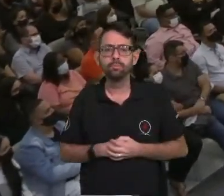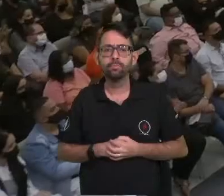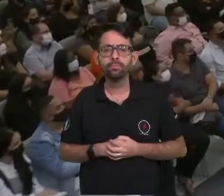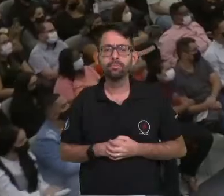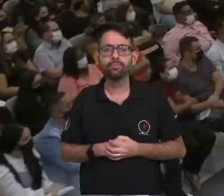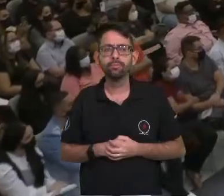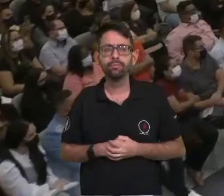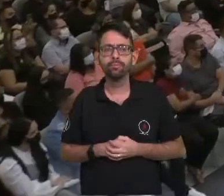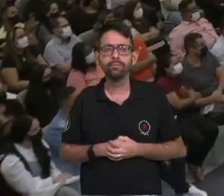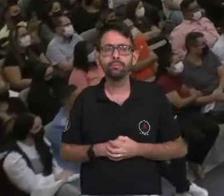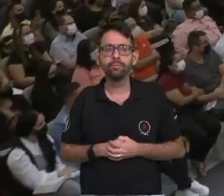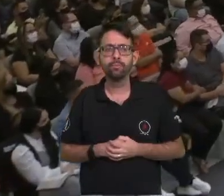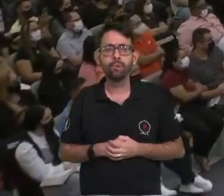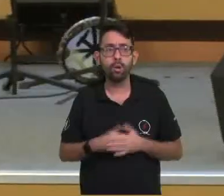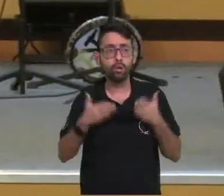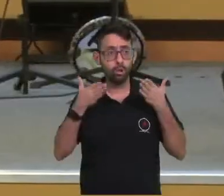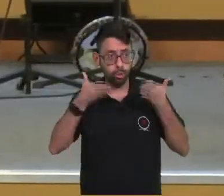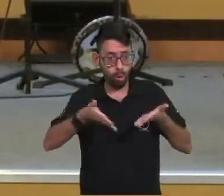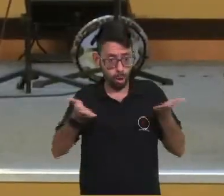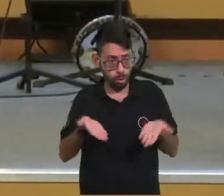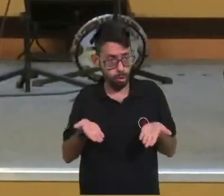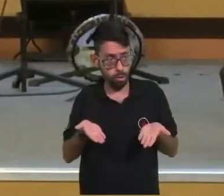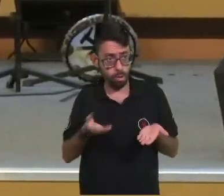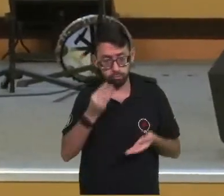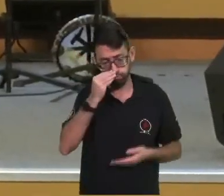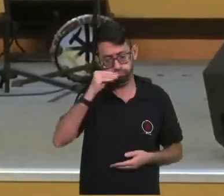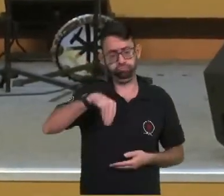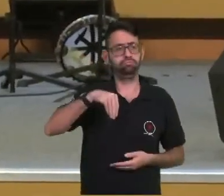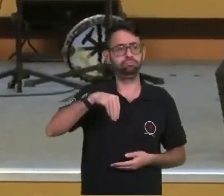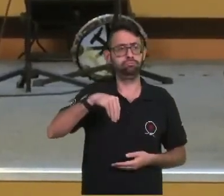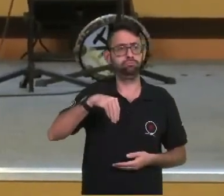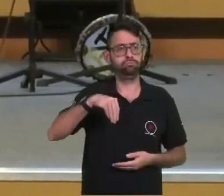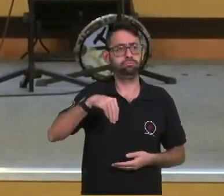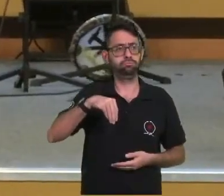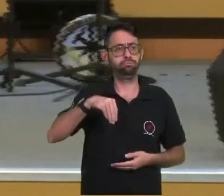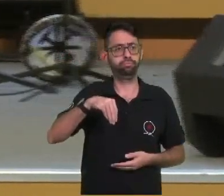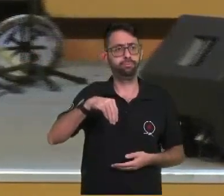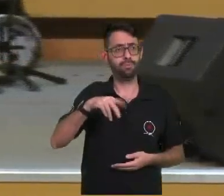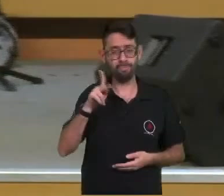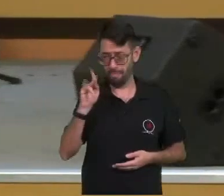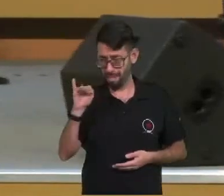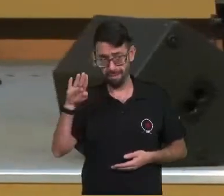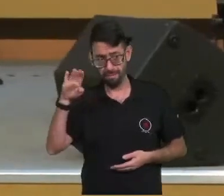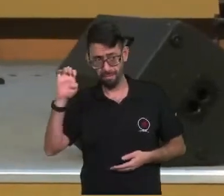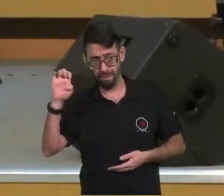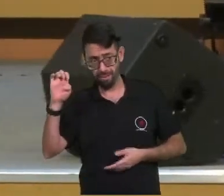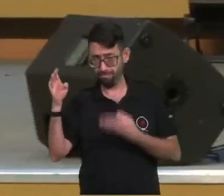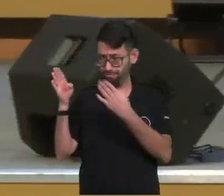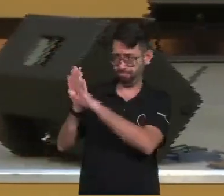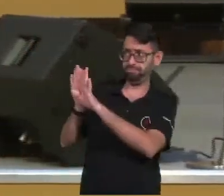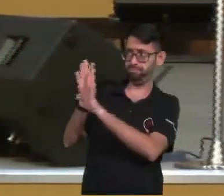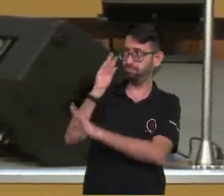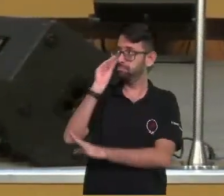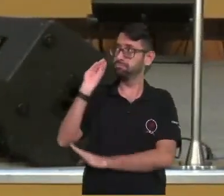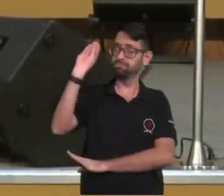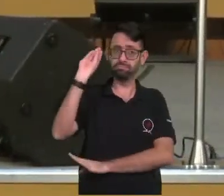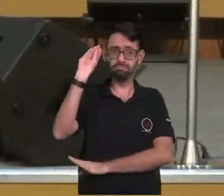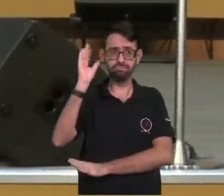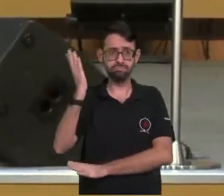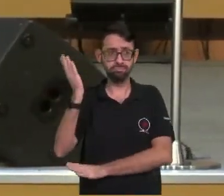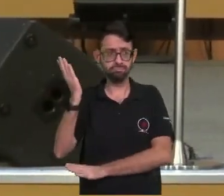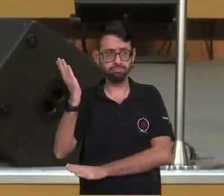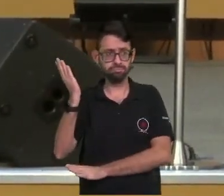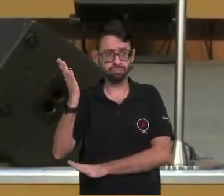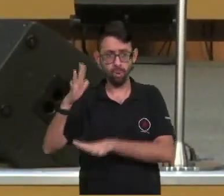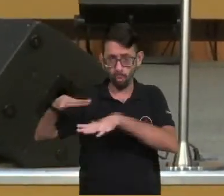O que me trouxe para cá foi a negligência. Nossos pais fecharam as portas, viraram as costas, apagaram